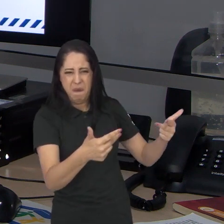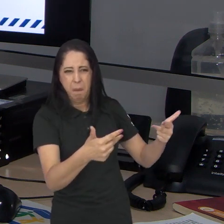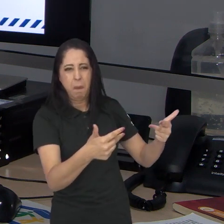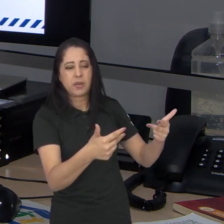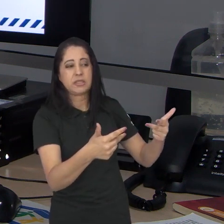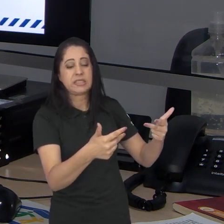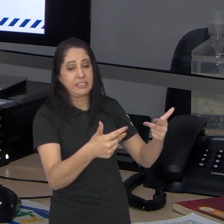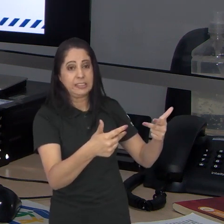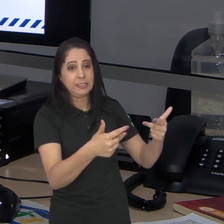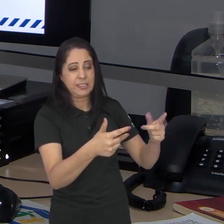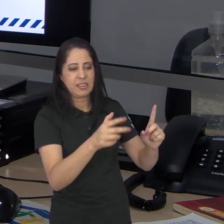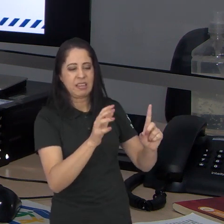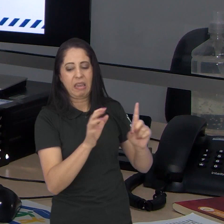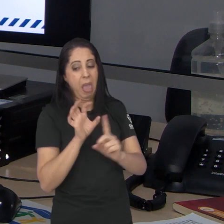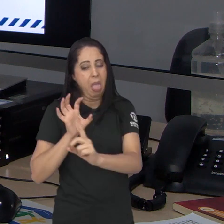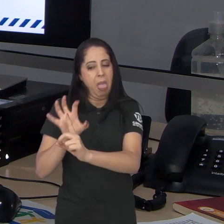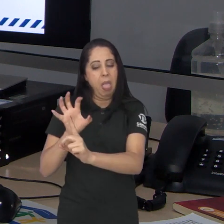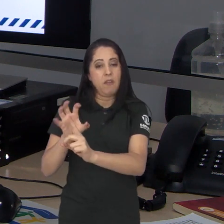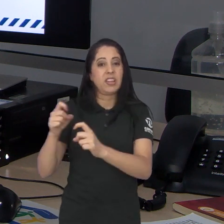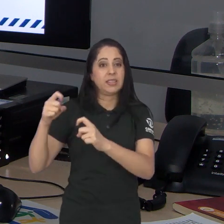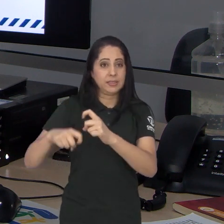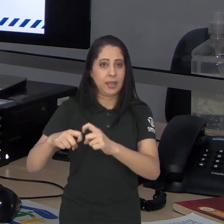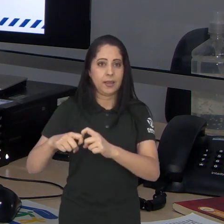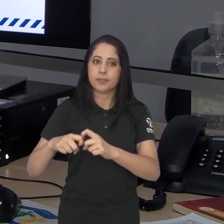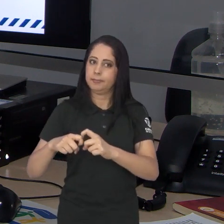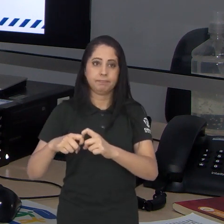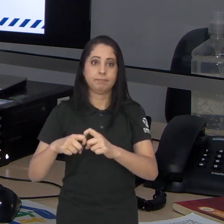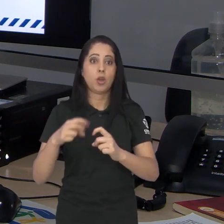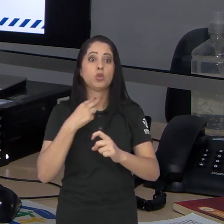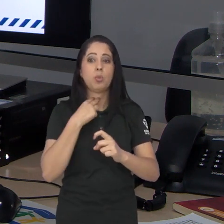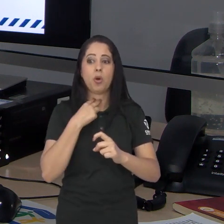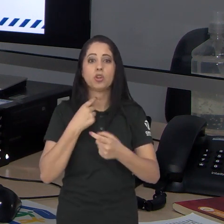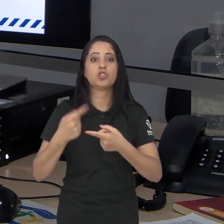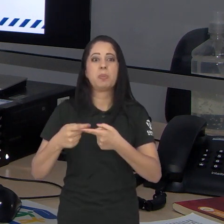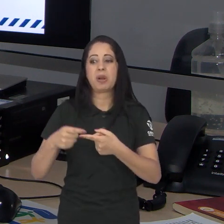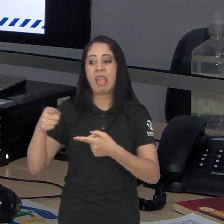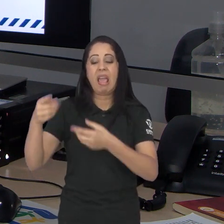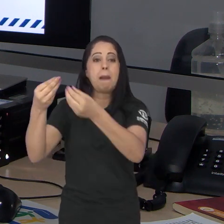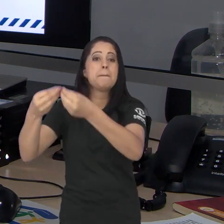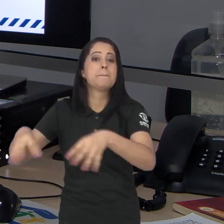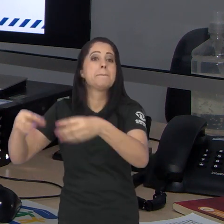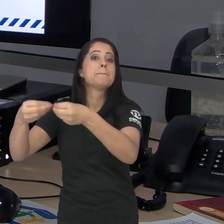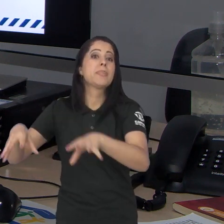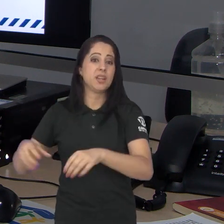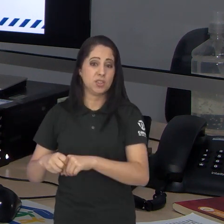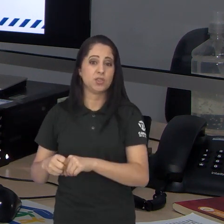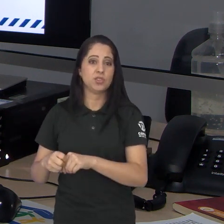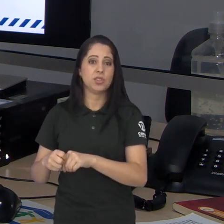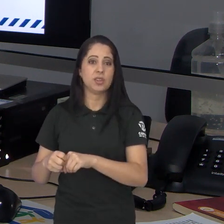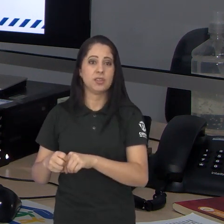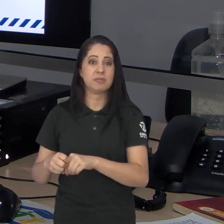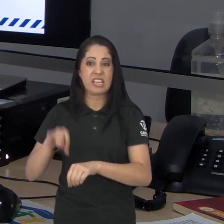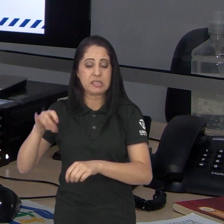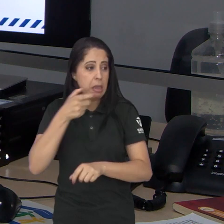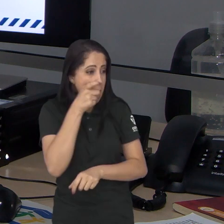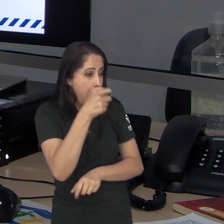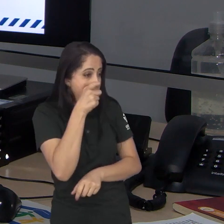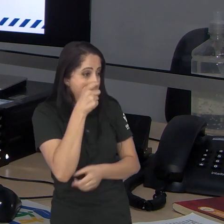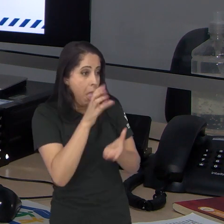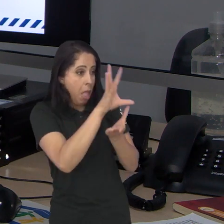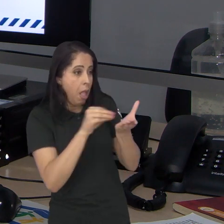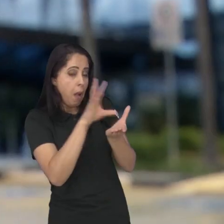impróprias colocadas à disposição dela, é para que ela evite de ter esse conhecimento, que tenha acesso a esse tipo de informação e comecem